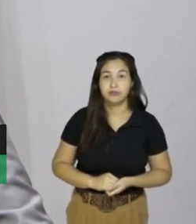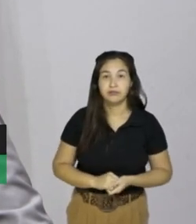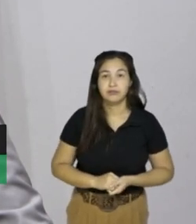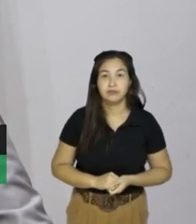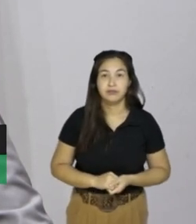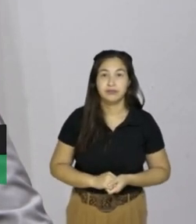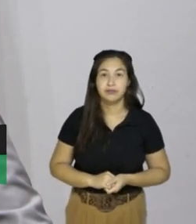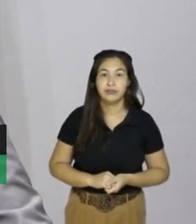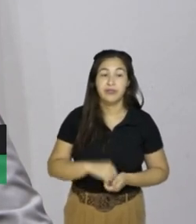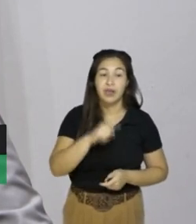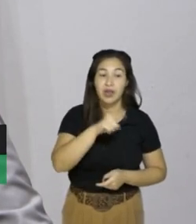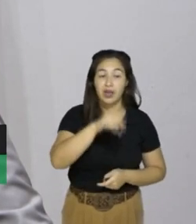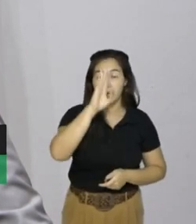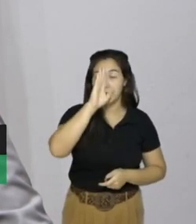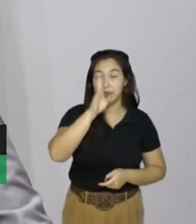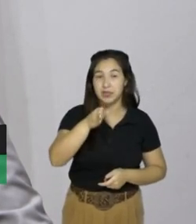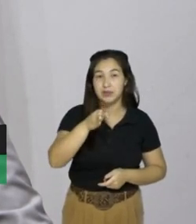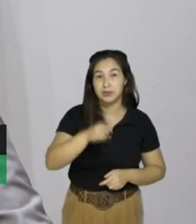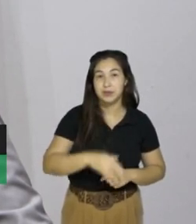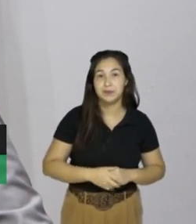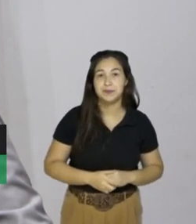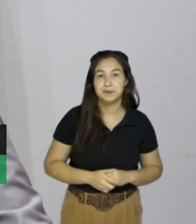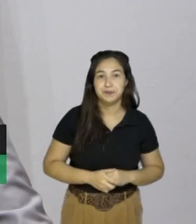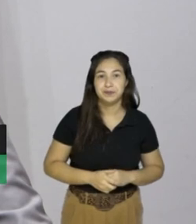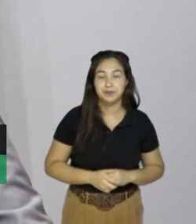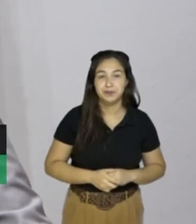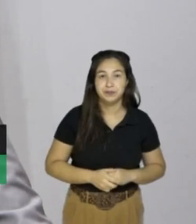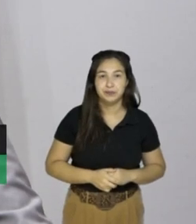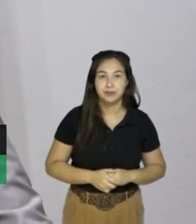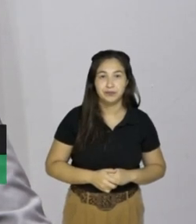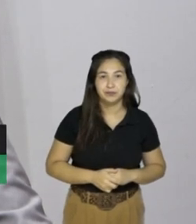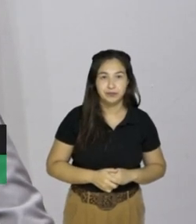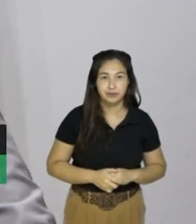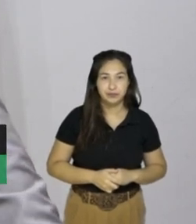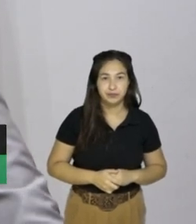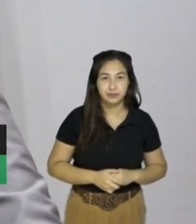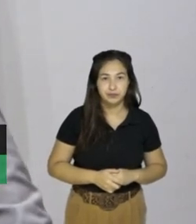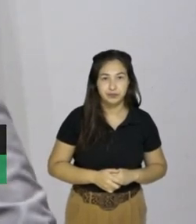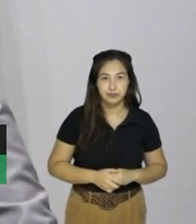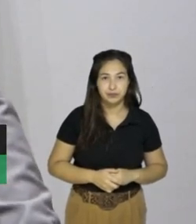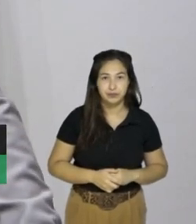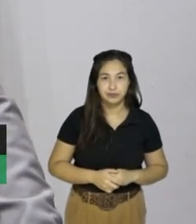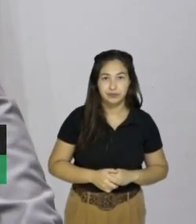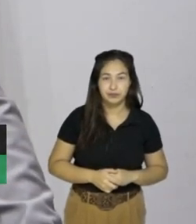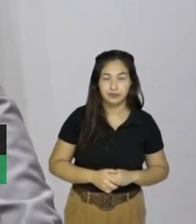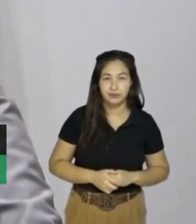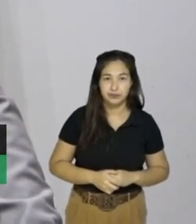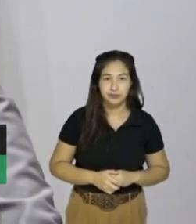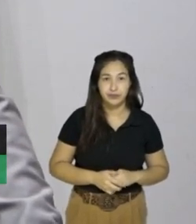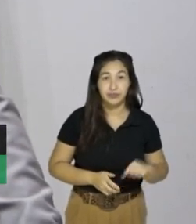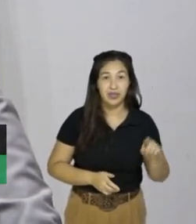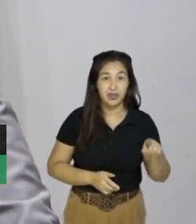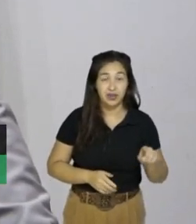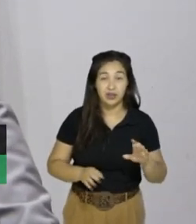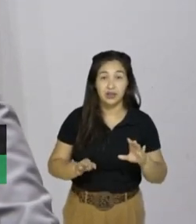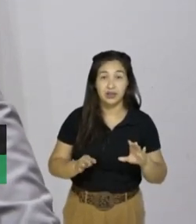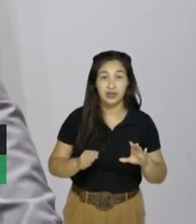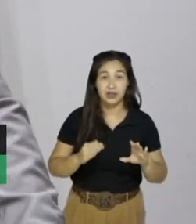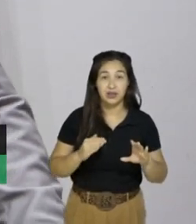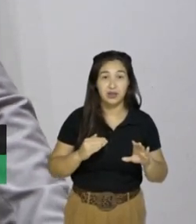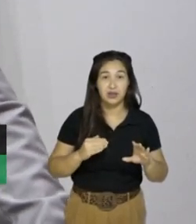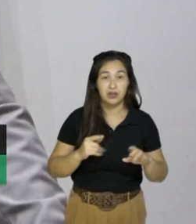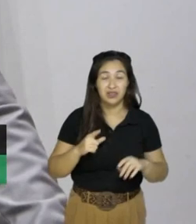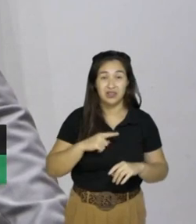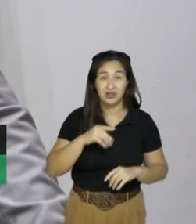esse é o nosso principal cliente aqui sendo ele o mais humilde que recebe menos de